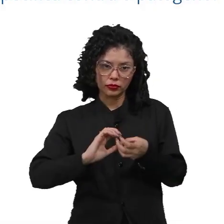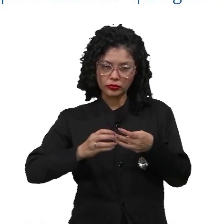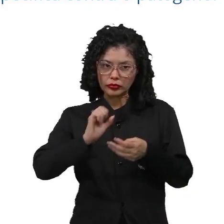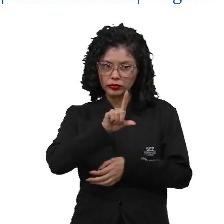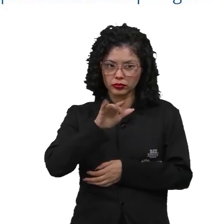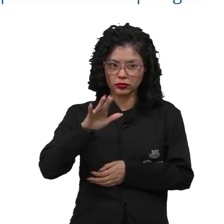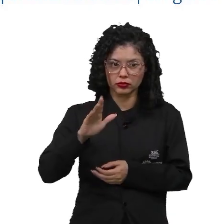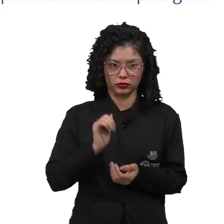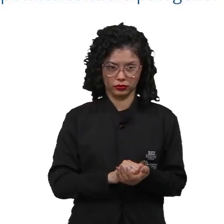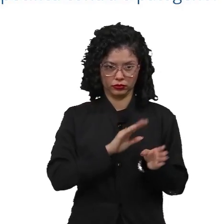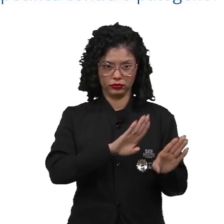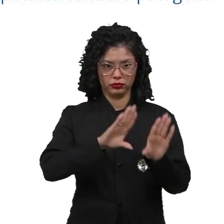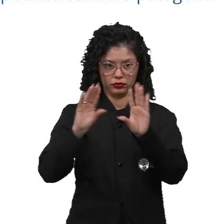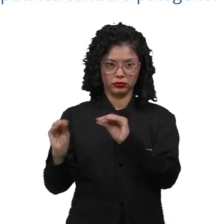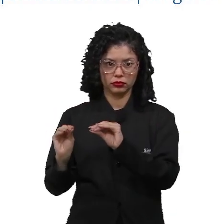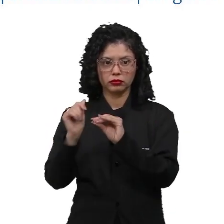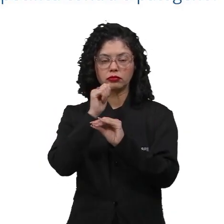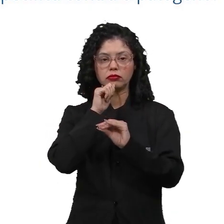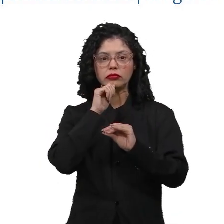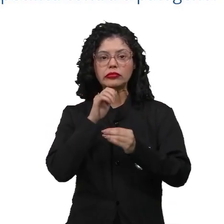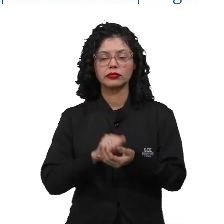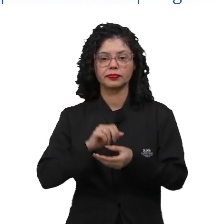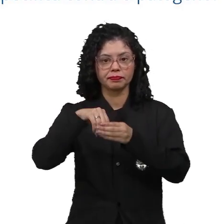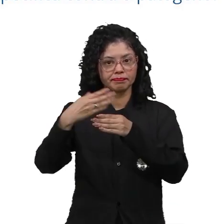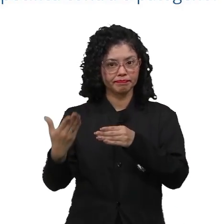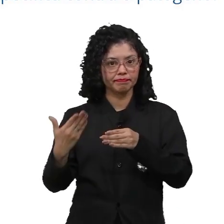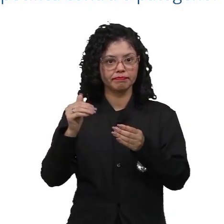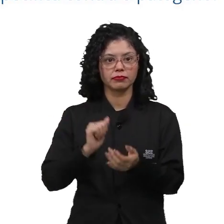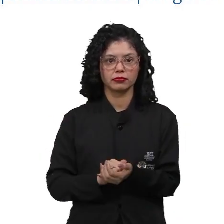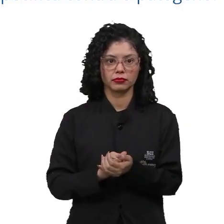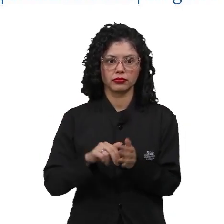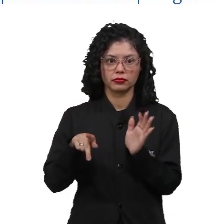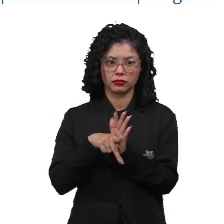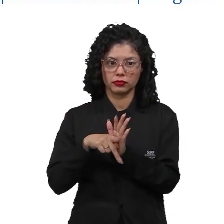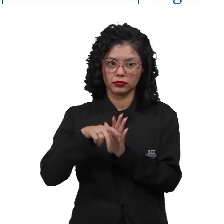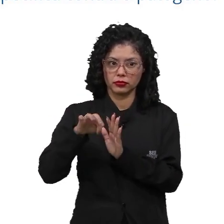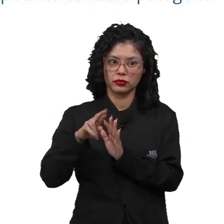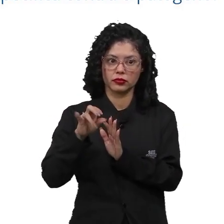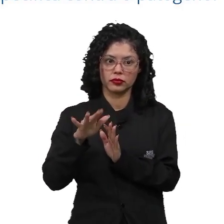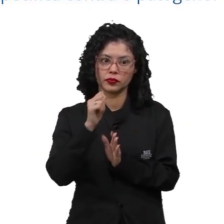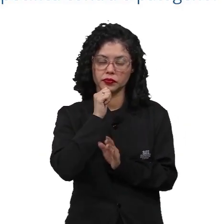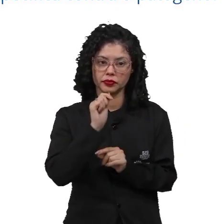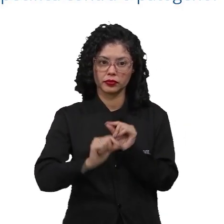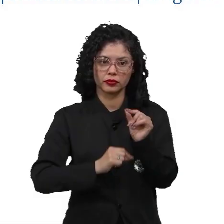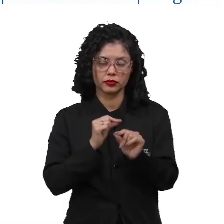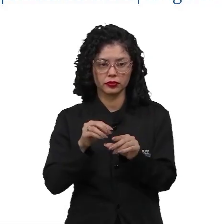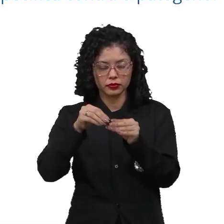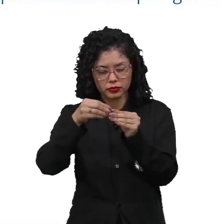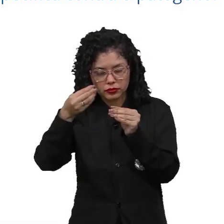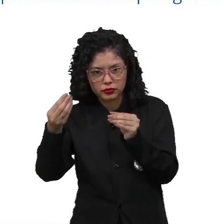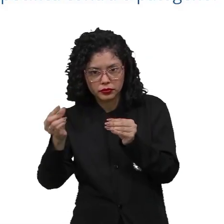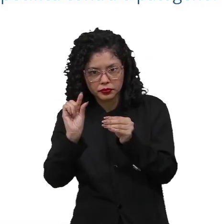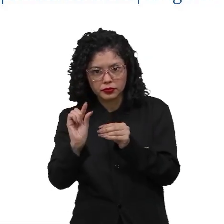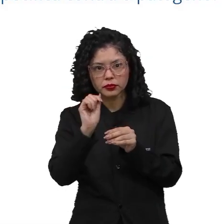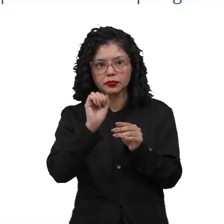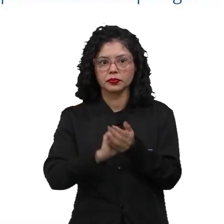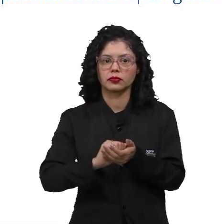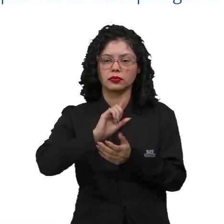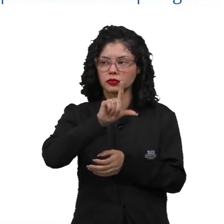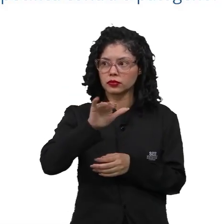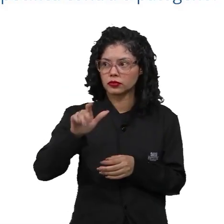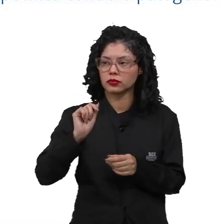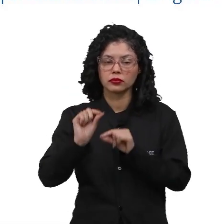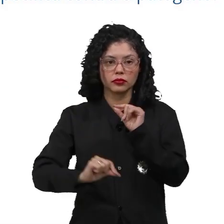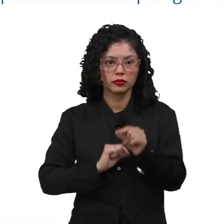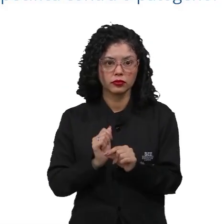dendrítica vai o quê? Vai levar esse fragmento ali para fora da sua membrana E esse fragmento ali dessa célula dendrítica, ela